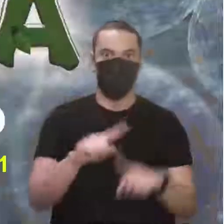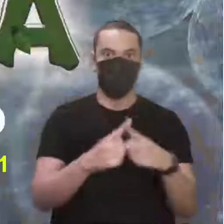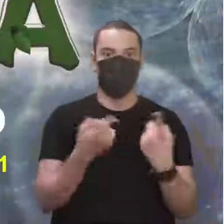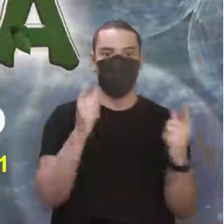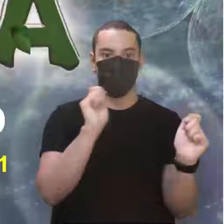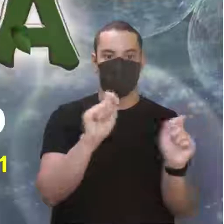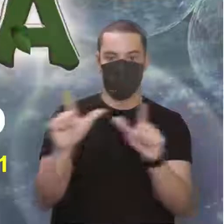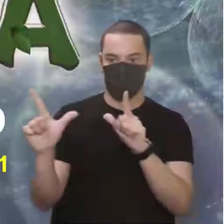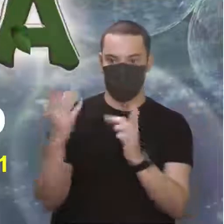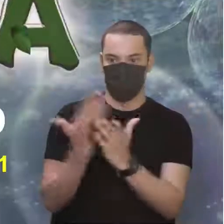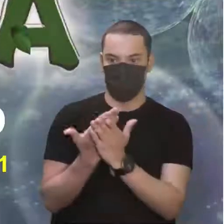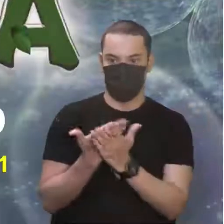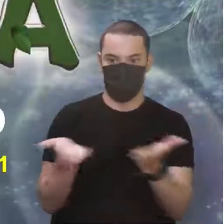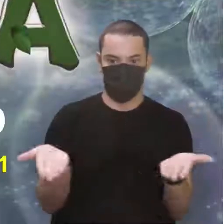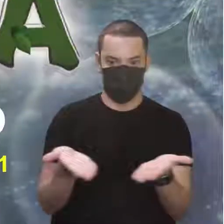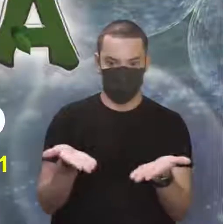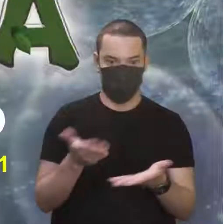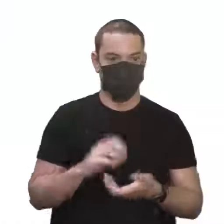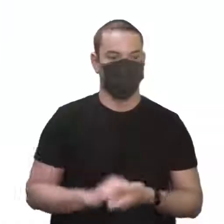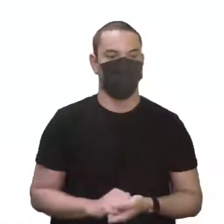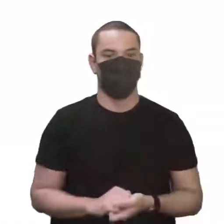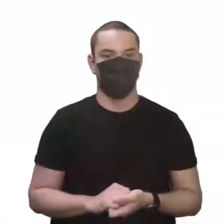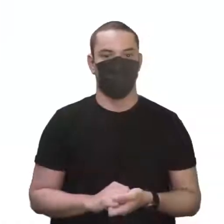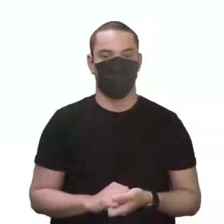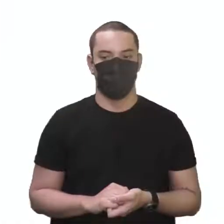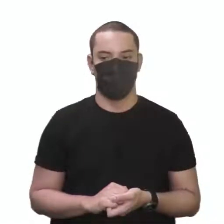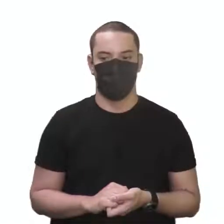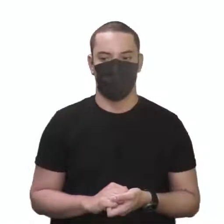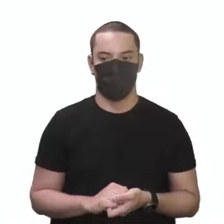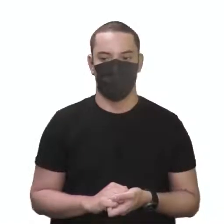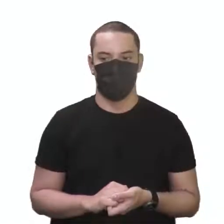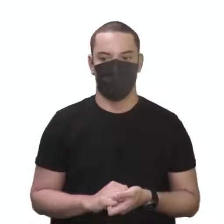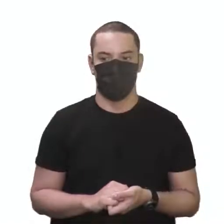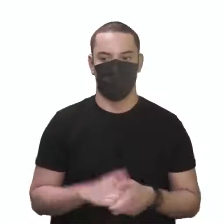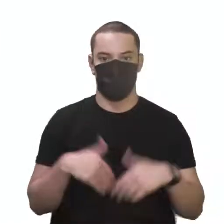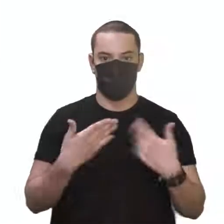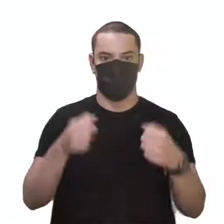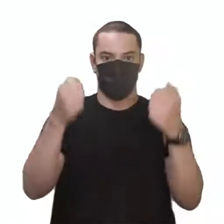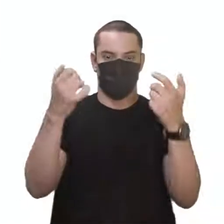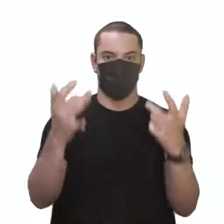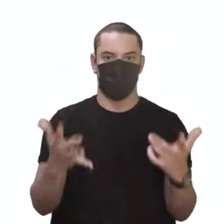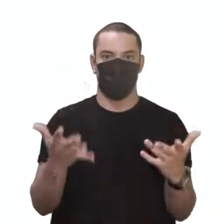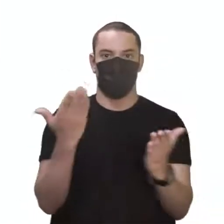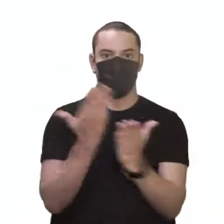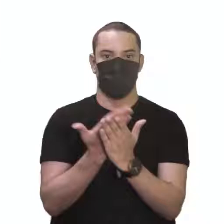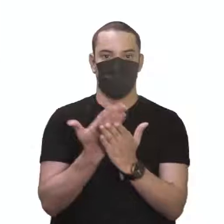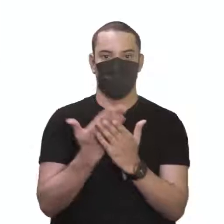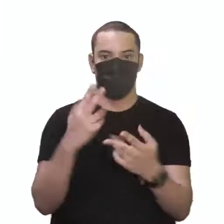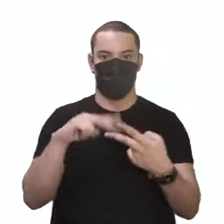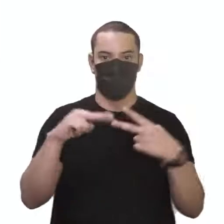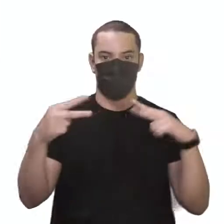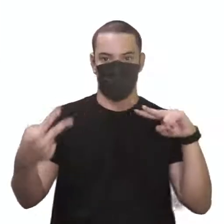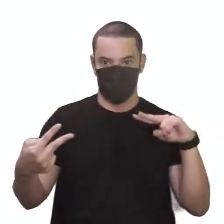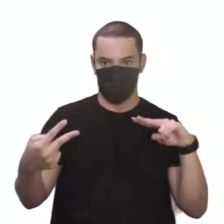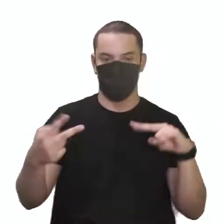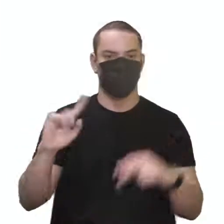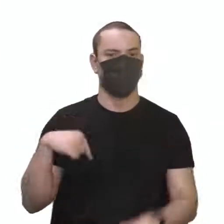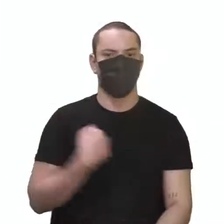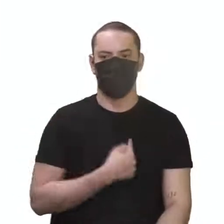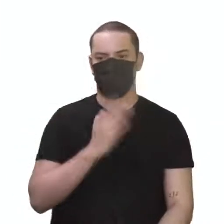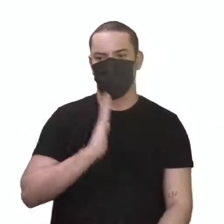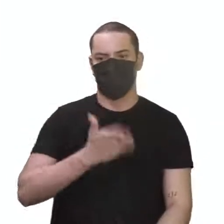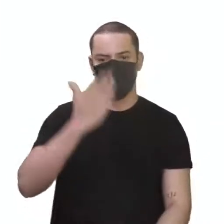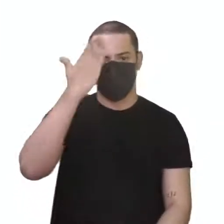para ver a nossa aula de hoje. Então, olha lá, galera. Nós vamos falar sobre o estudo do DNA. Nós já sabemos muito